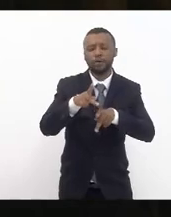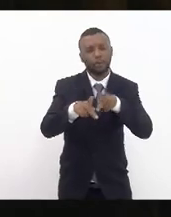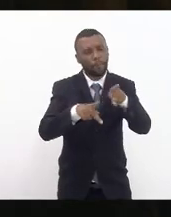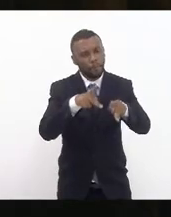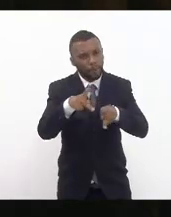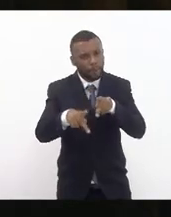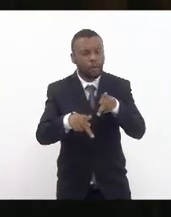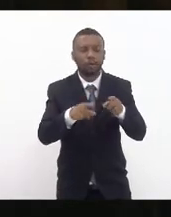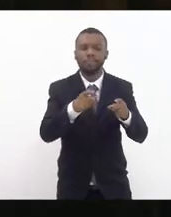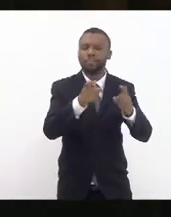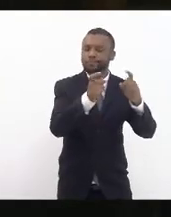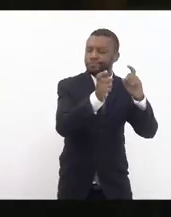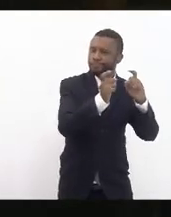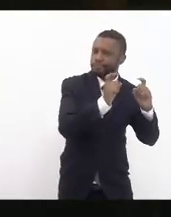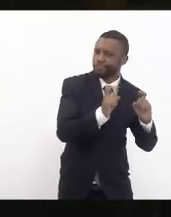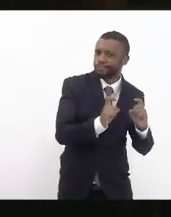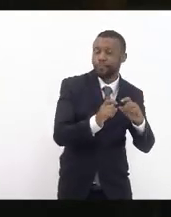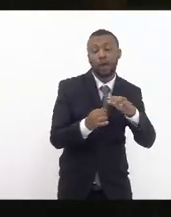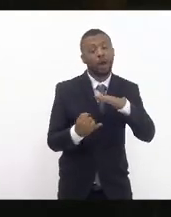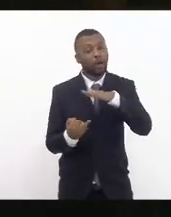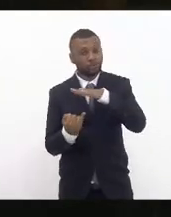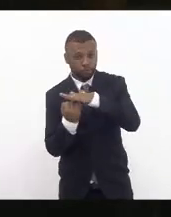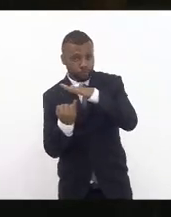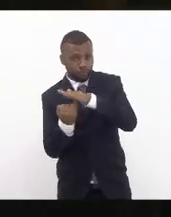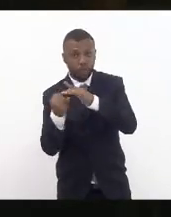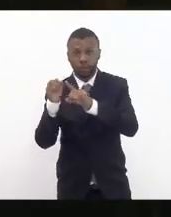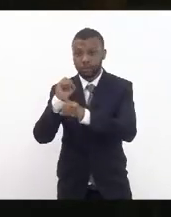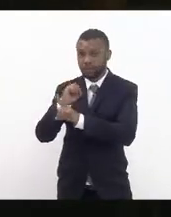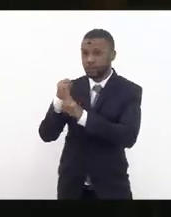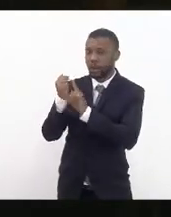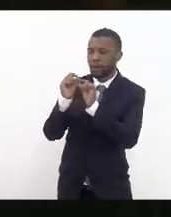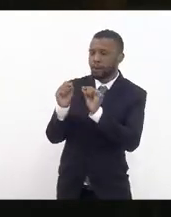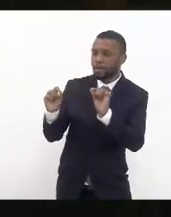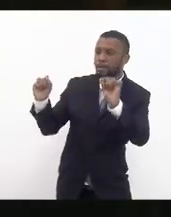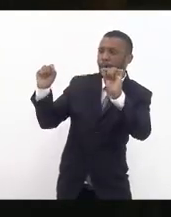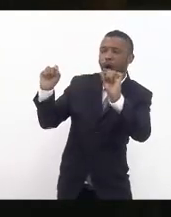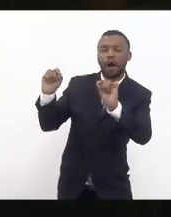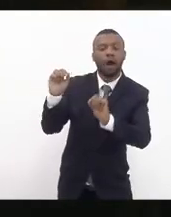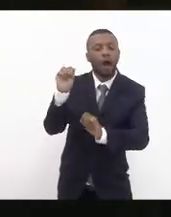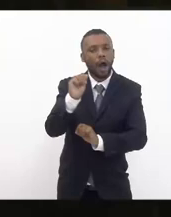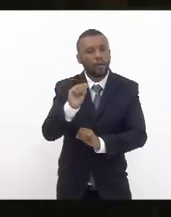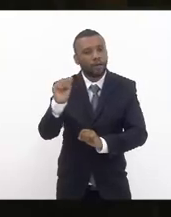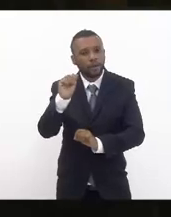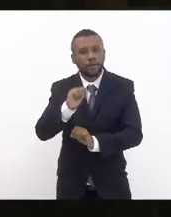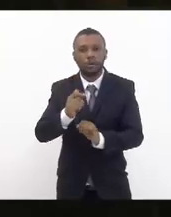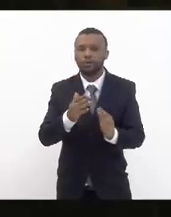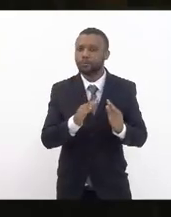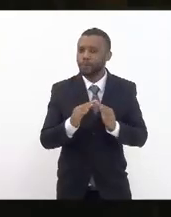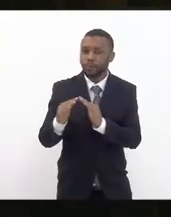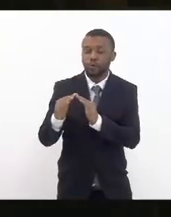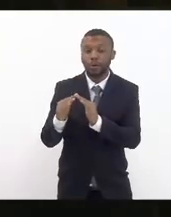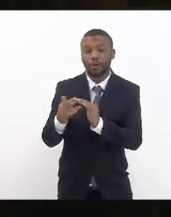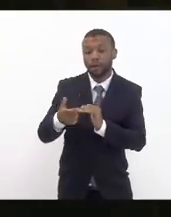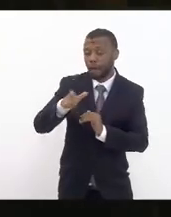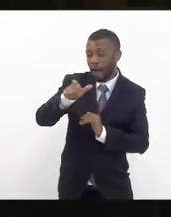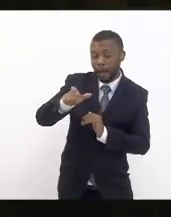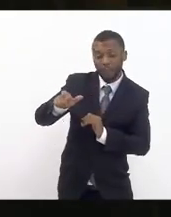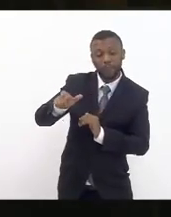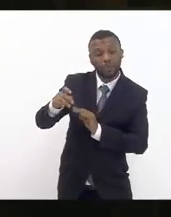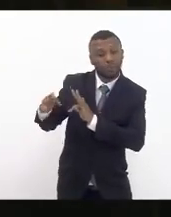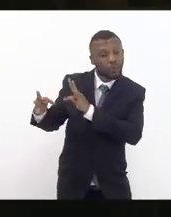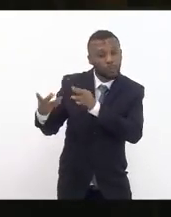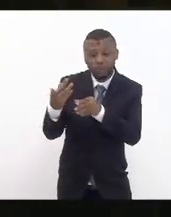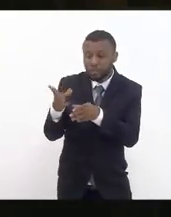entidades da sociedade civil organizada, as associações de moradores, os pais, todas as pessoas que são envolvidas. Porque nós não